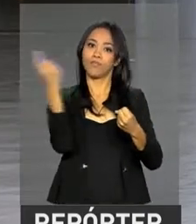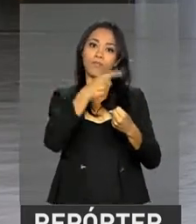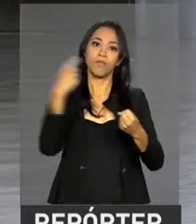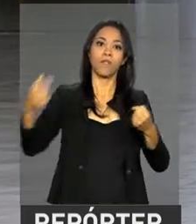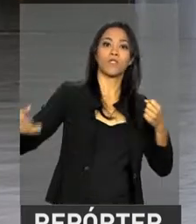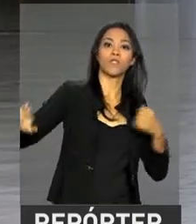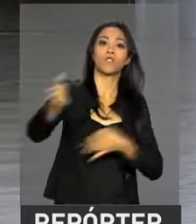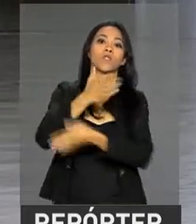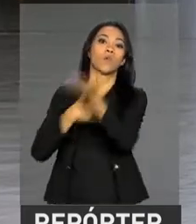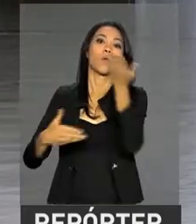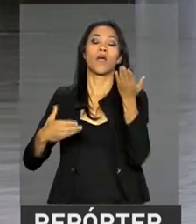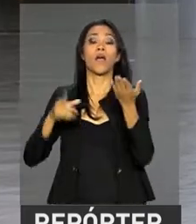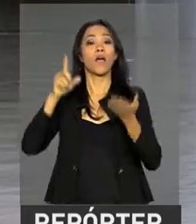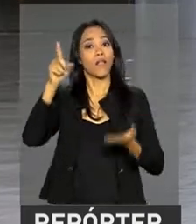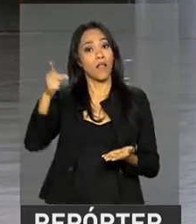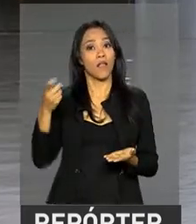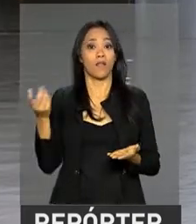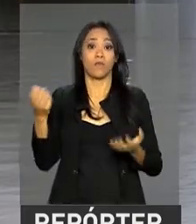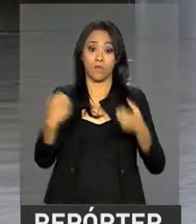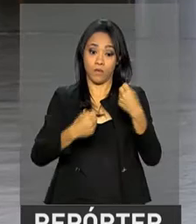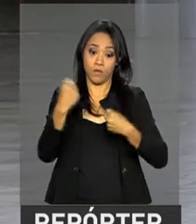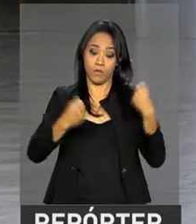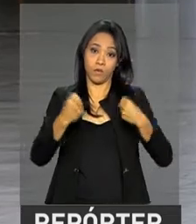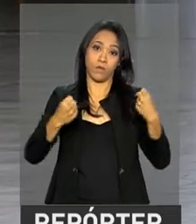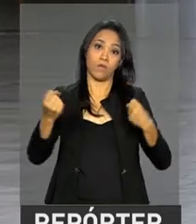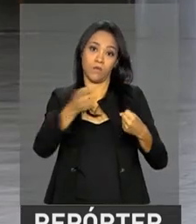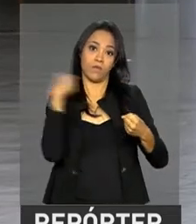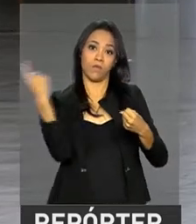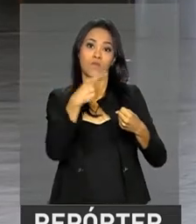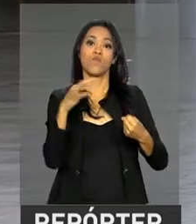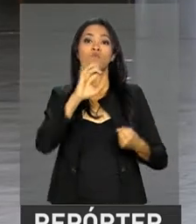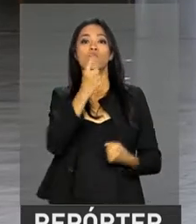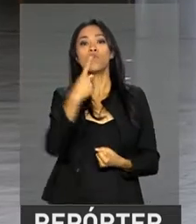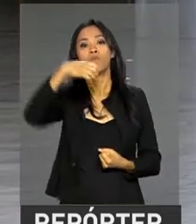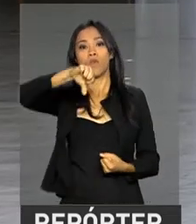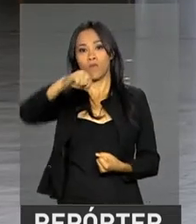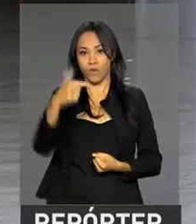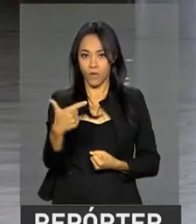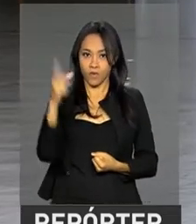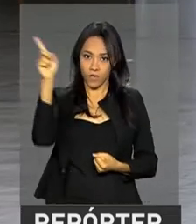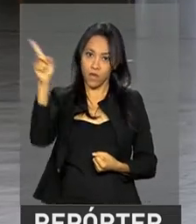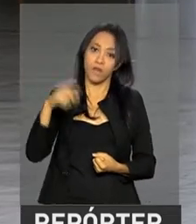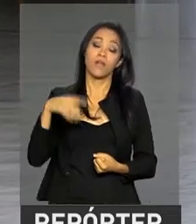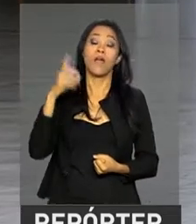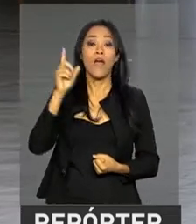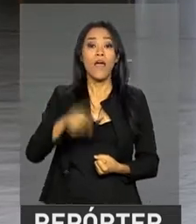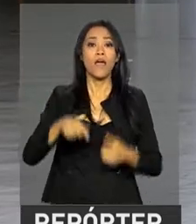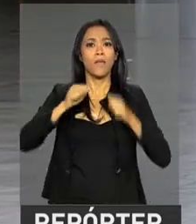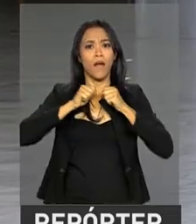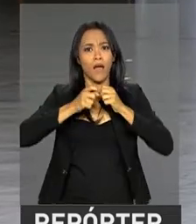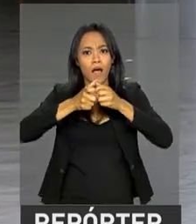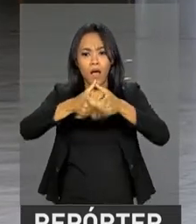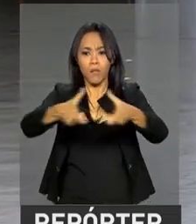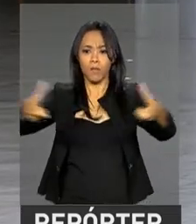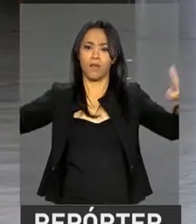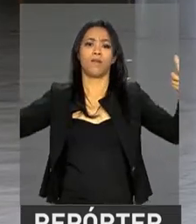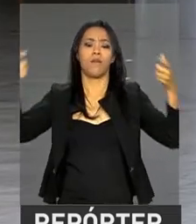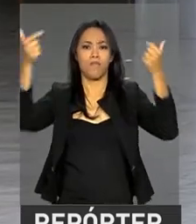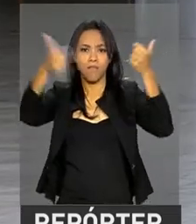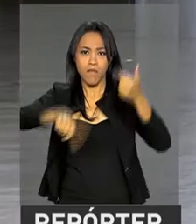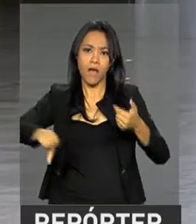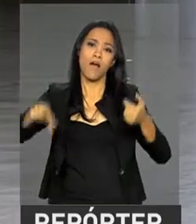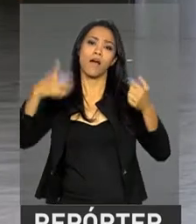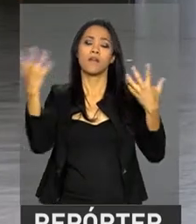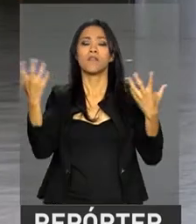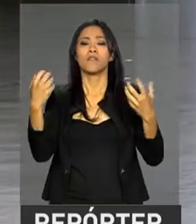SAMU 192. Essa medida ela faz parte de um processo de renovação e de expansão da frota do Serviço de Atendimento Móvel